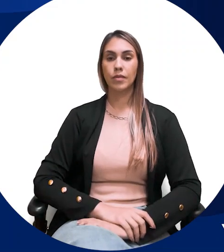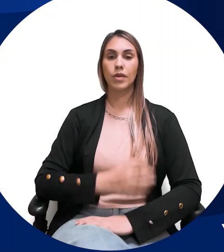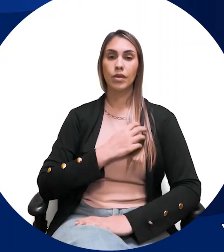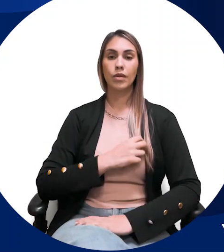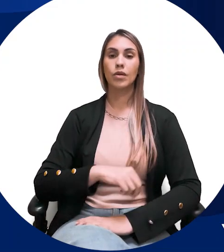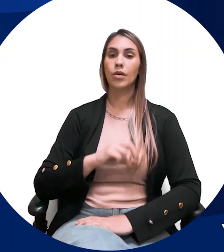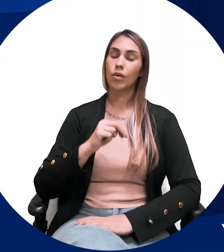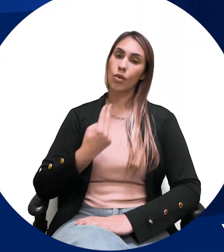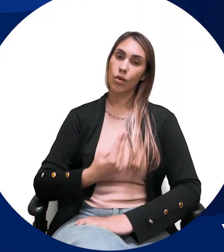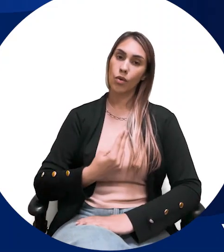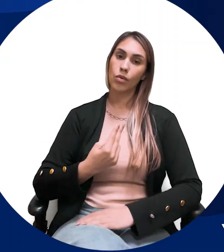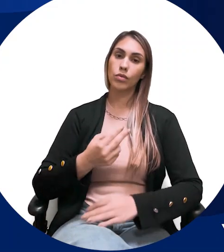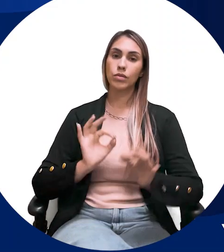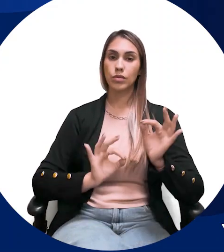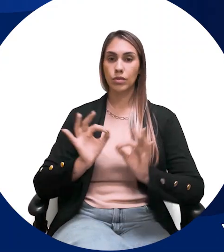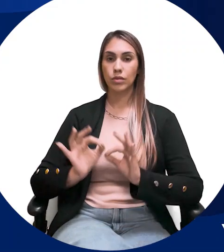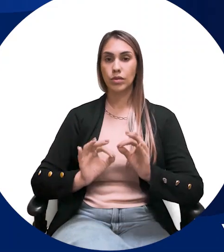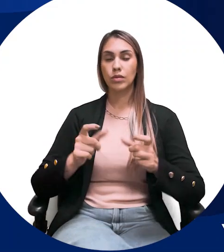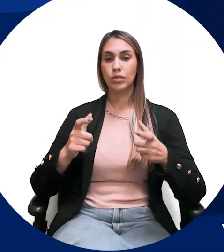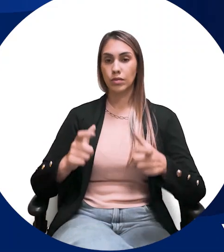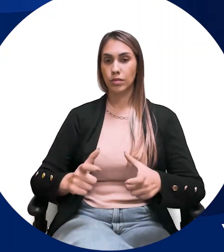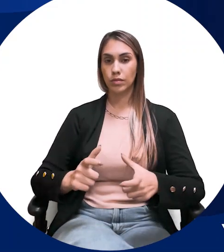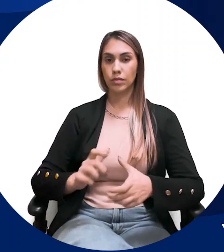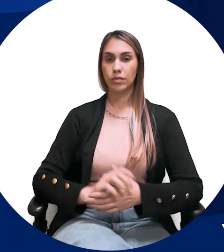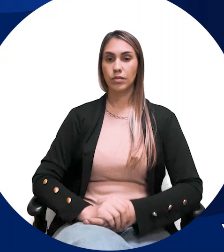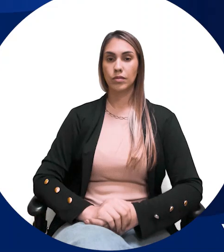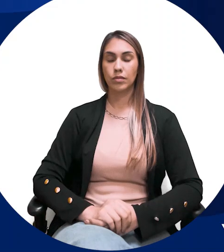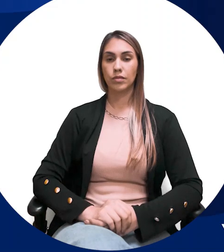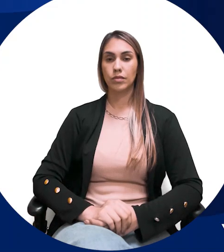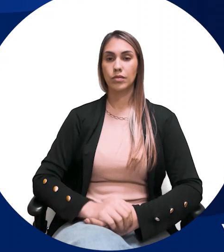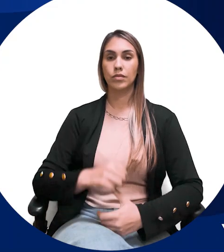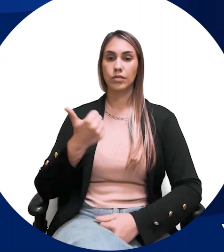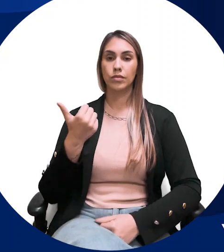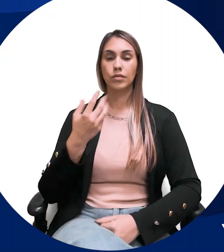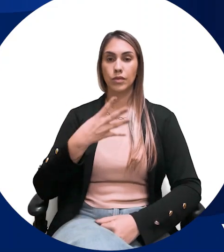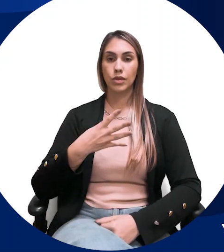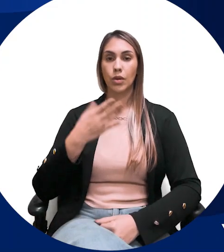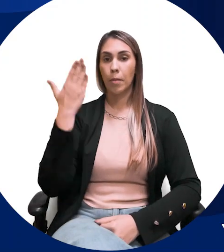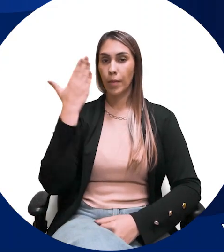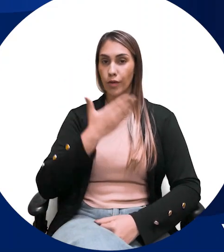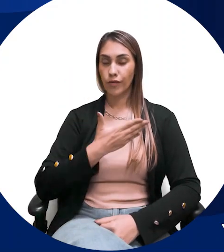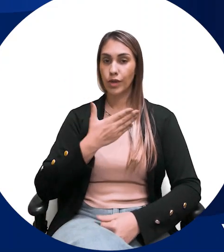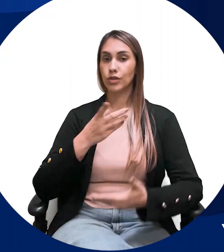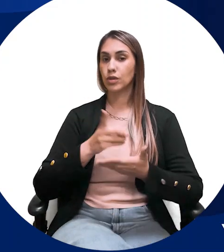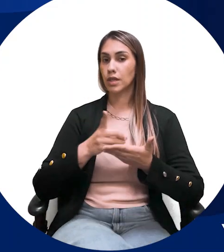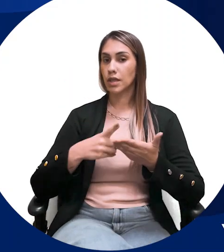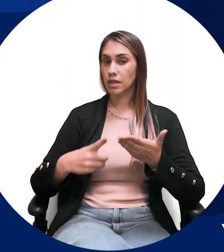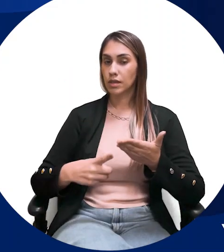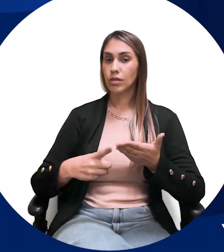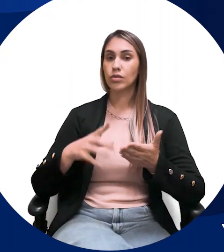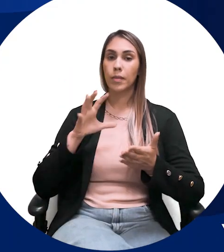unidade escolar ou da unidade administrativa de lotação do servidor. 14. Comprovante